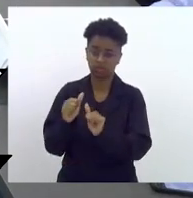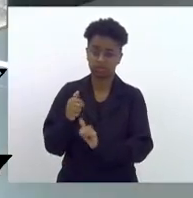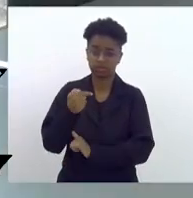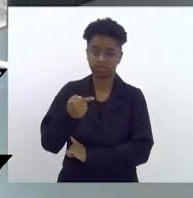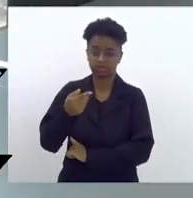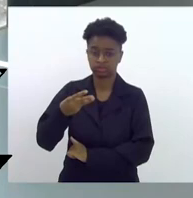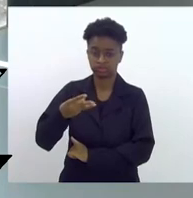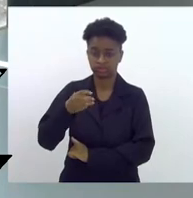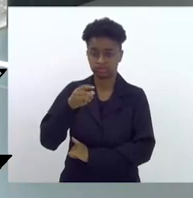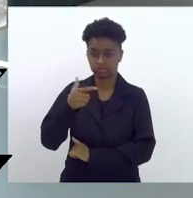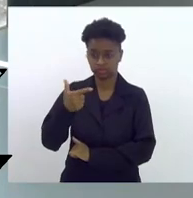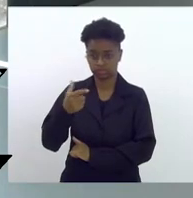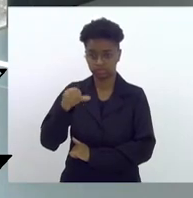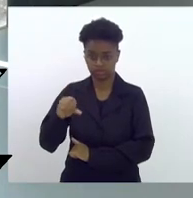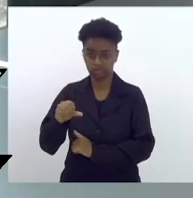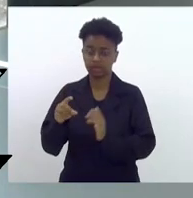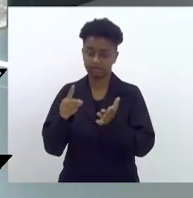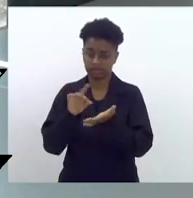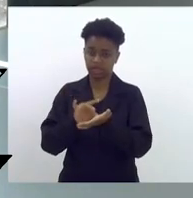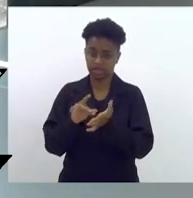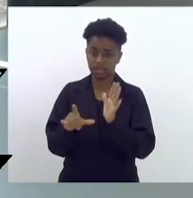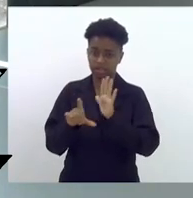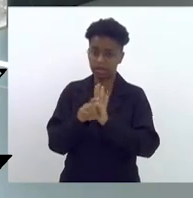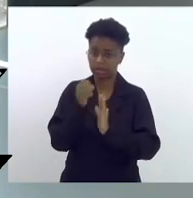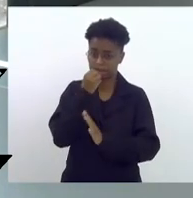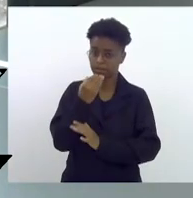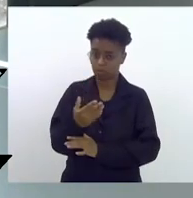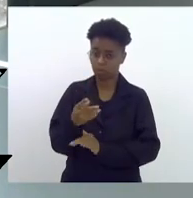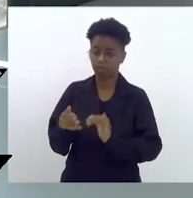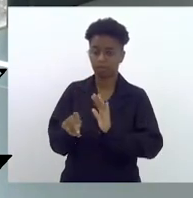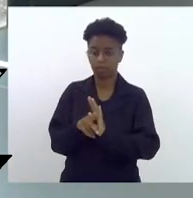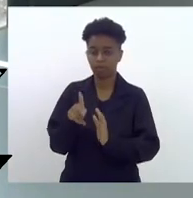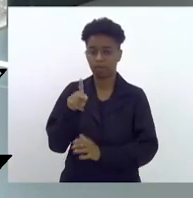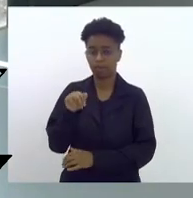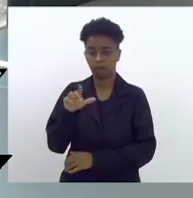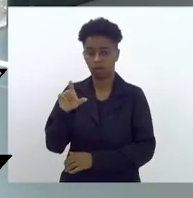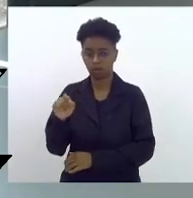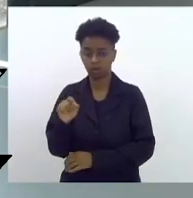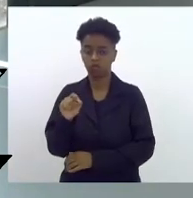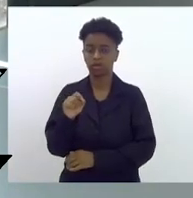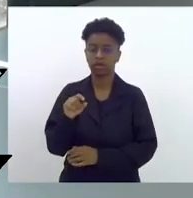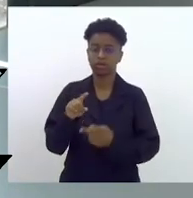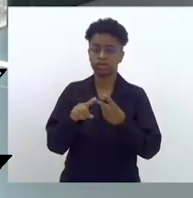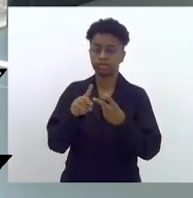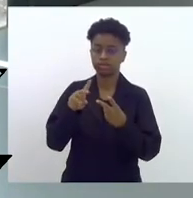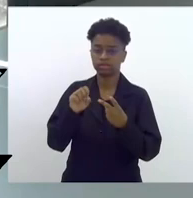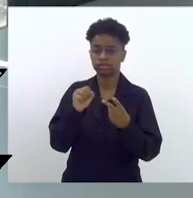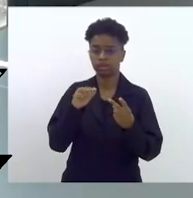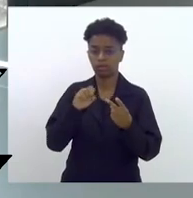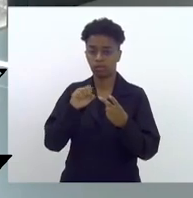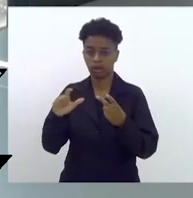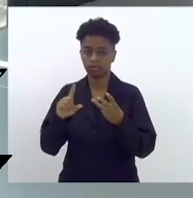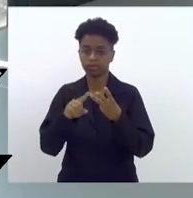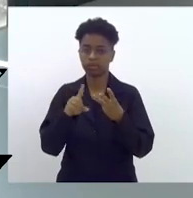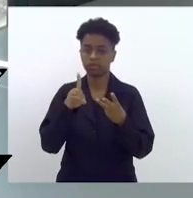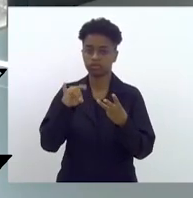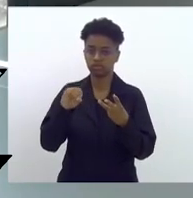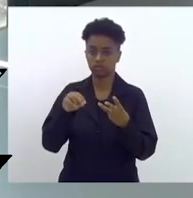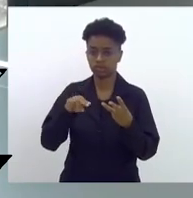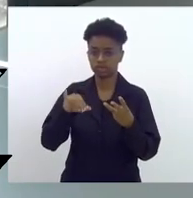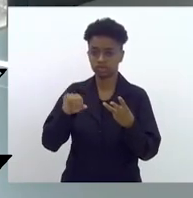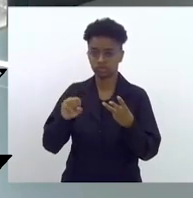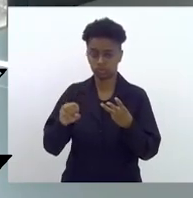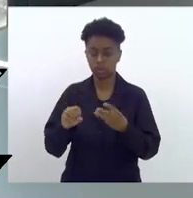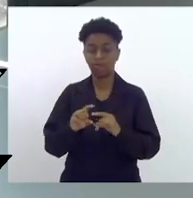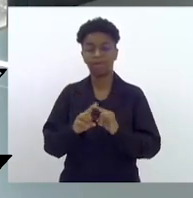7329 que aliás uma lei muito muito boa do deputado Paulo Melo Samuel Malafaia e Dionísio Lins mas na verdade eu fui procurado por uma